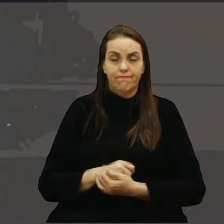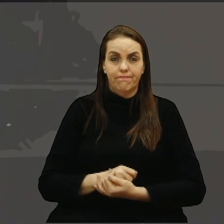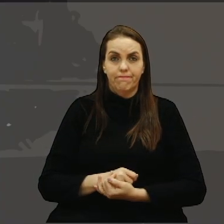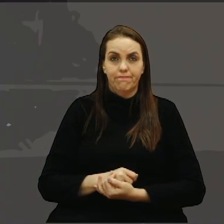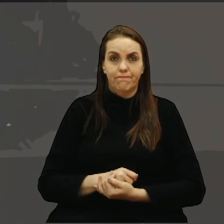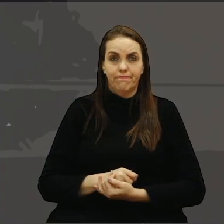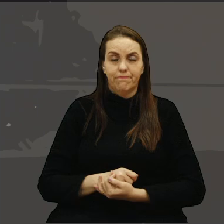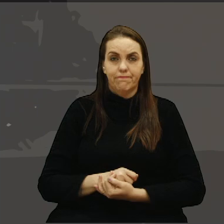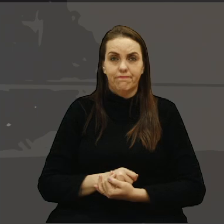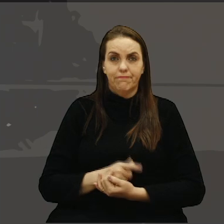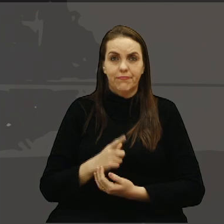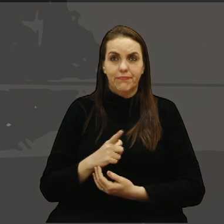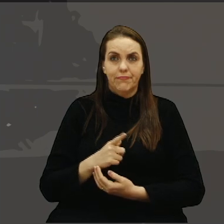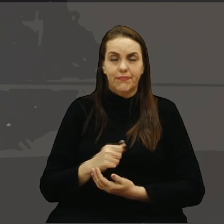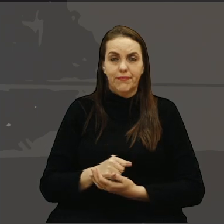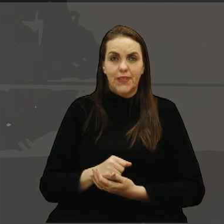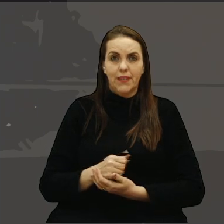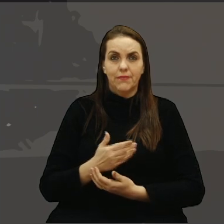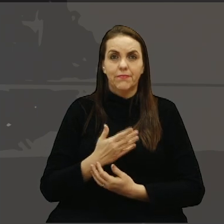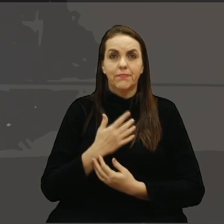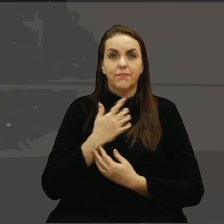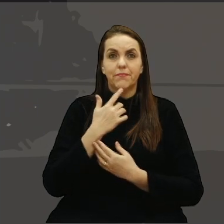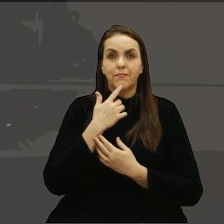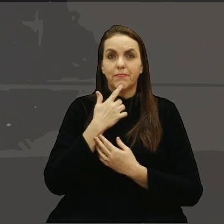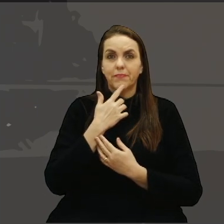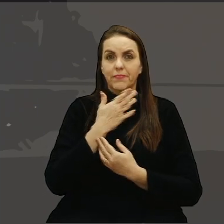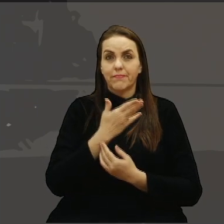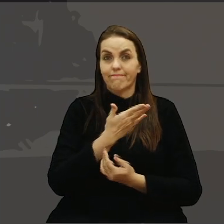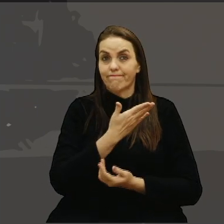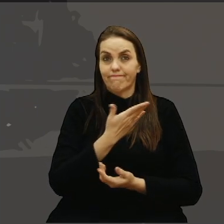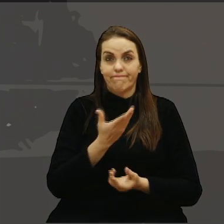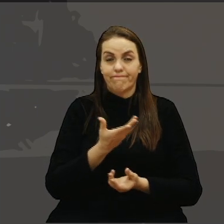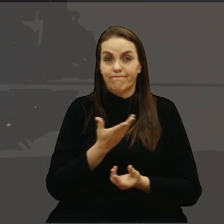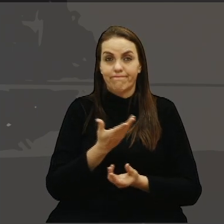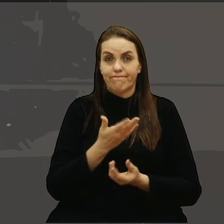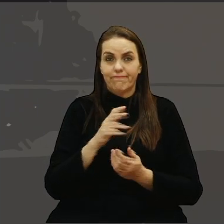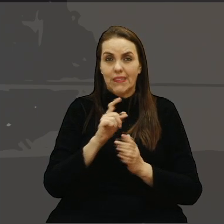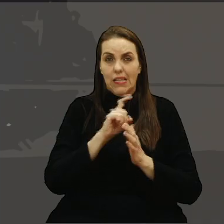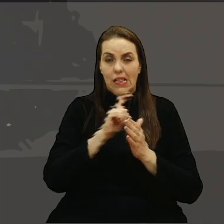as laterais, rachaduras, trincas.